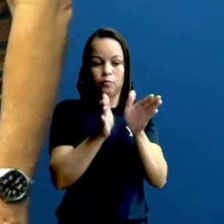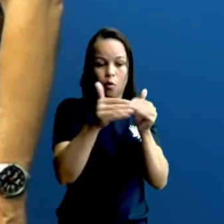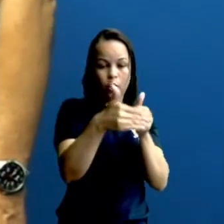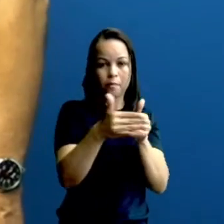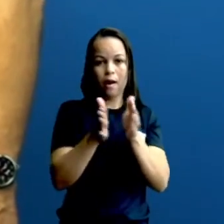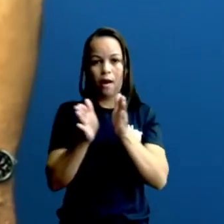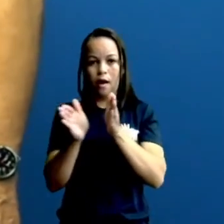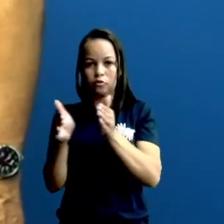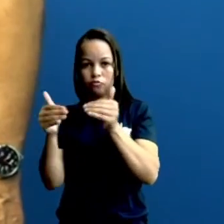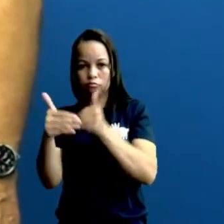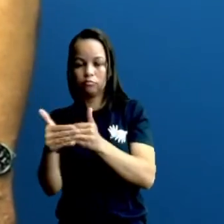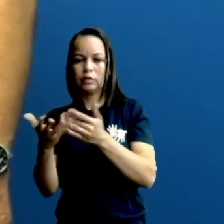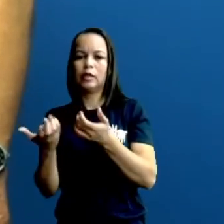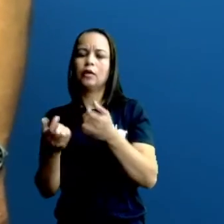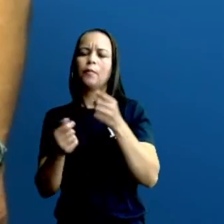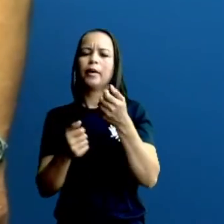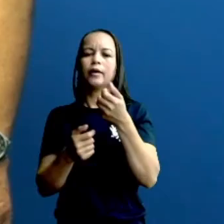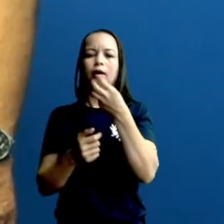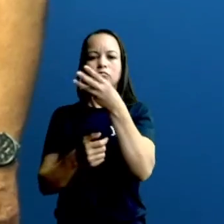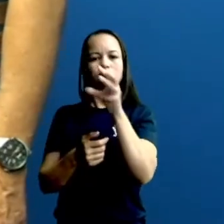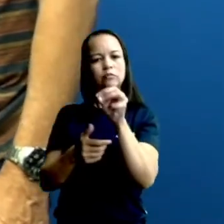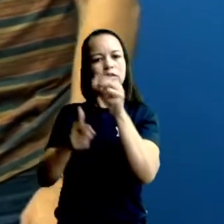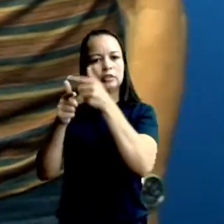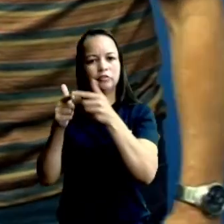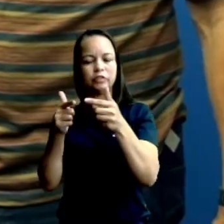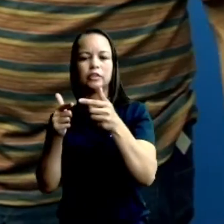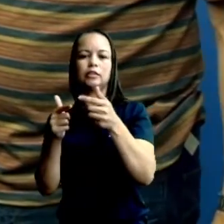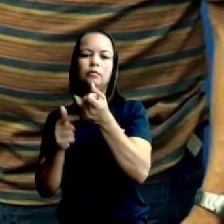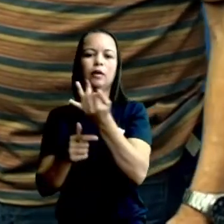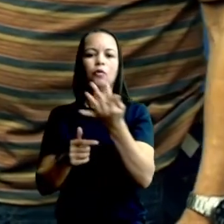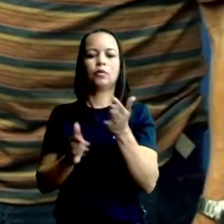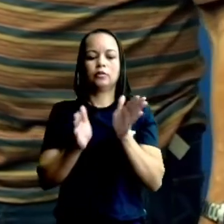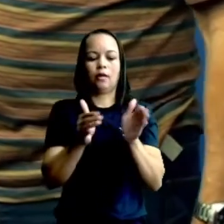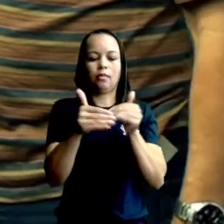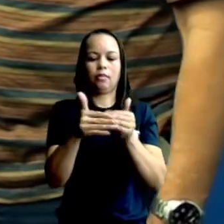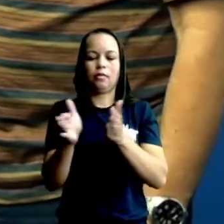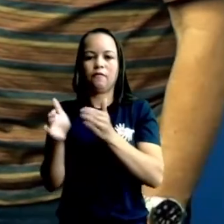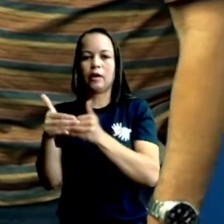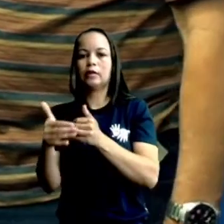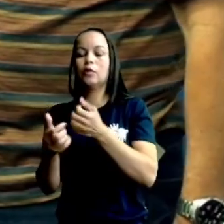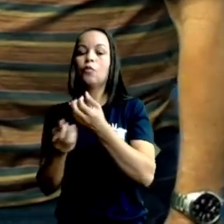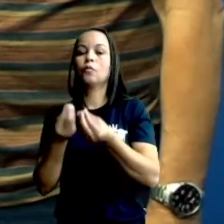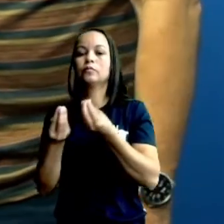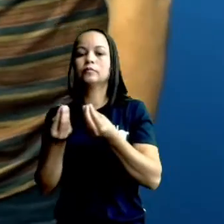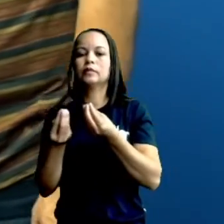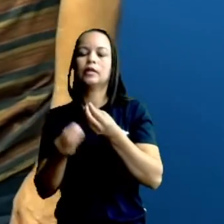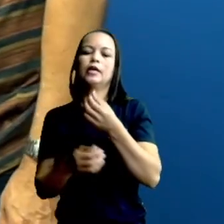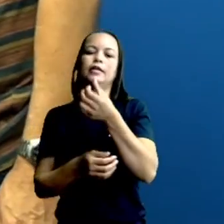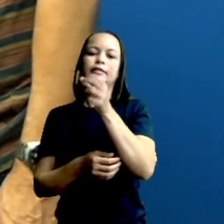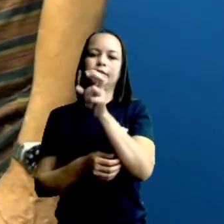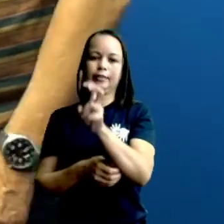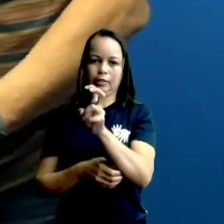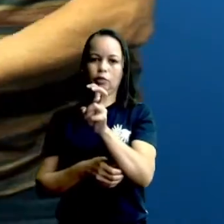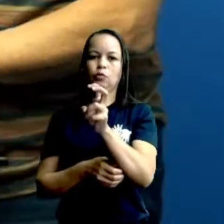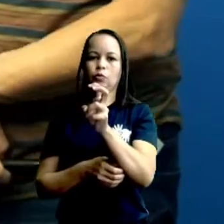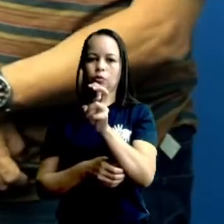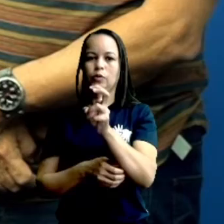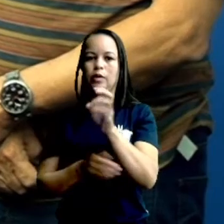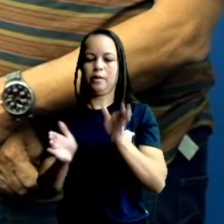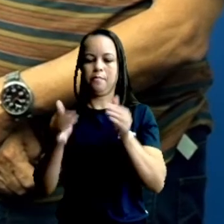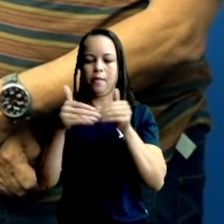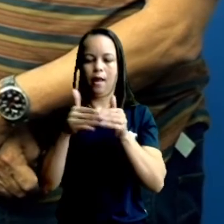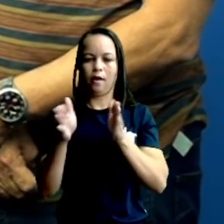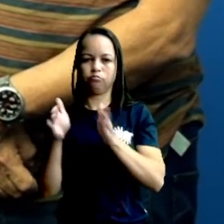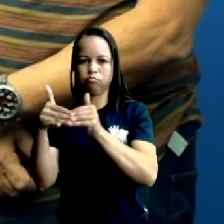embalagem, é só eu pegar a quantidade 30 dividir pela quantidade que vem na embalagem. Eu vou ter que comprar 5 embalagens